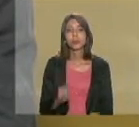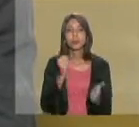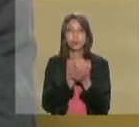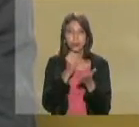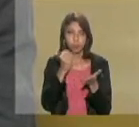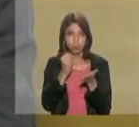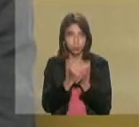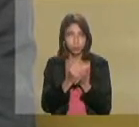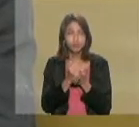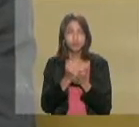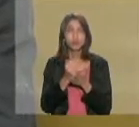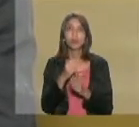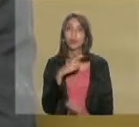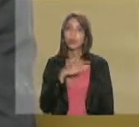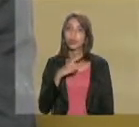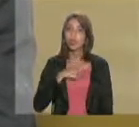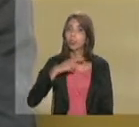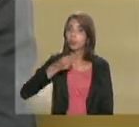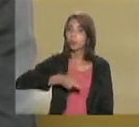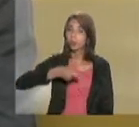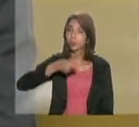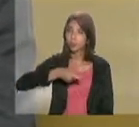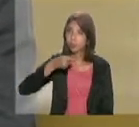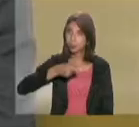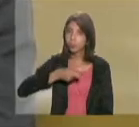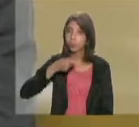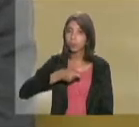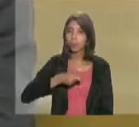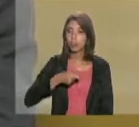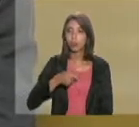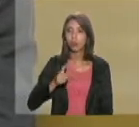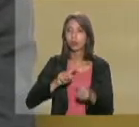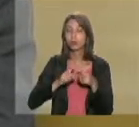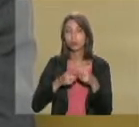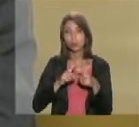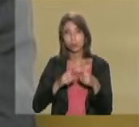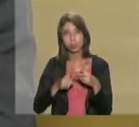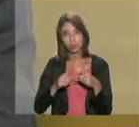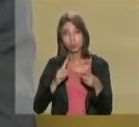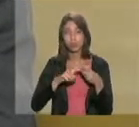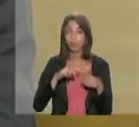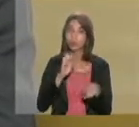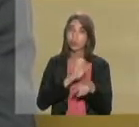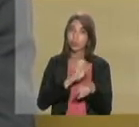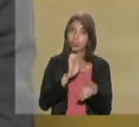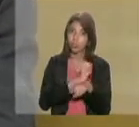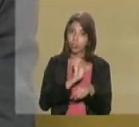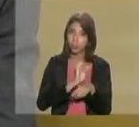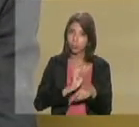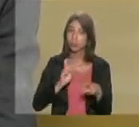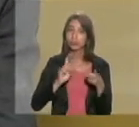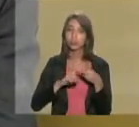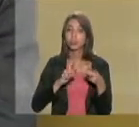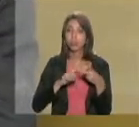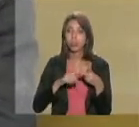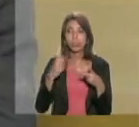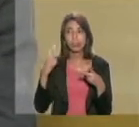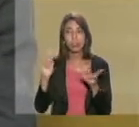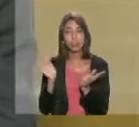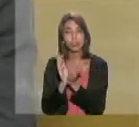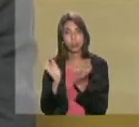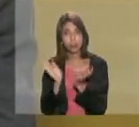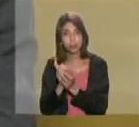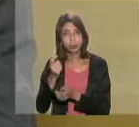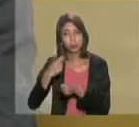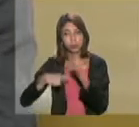de concessão tem obrigação de ambas as partes, do Estado e do